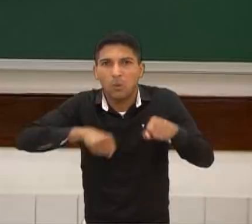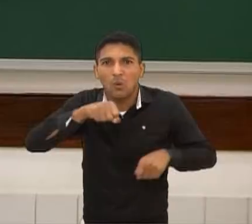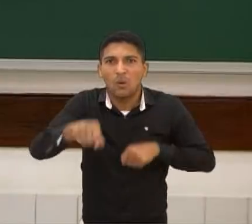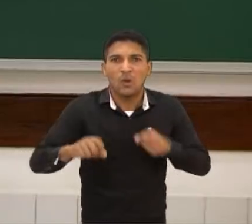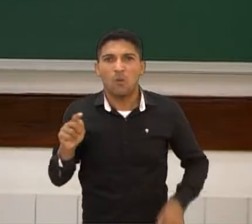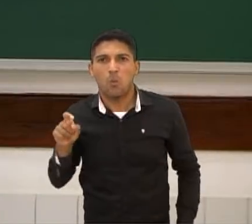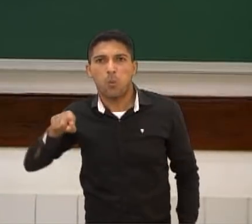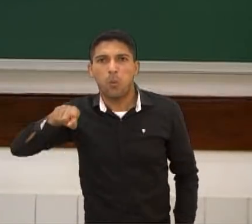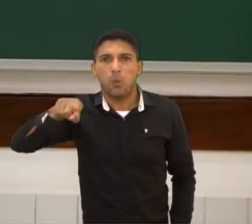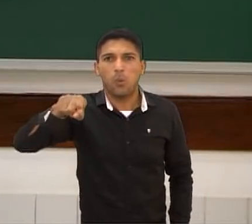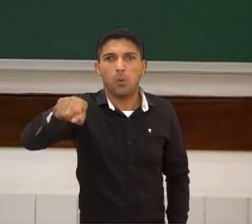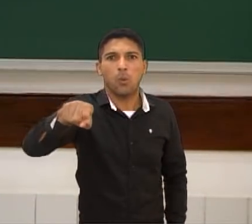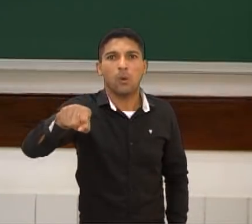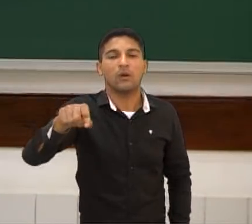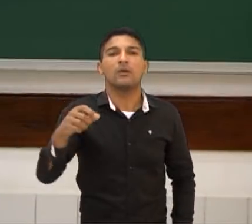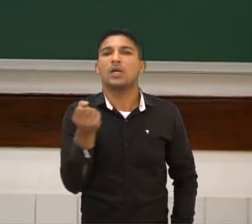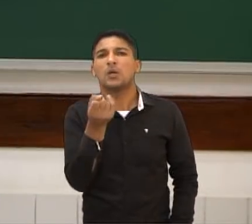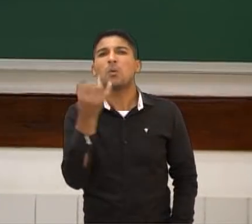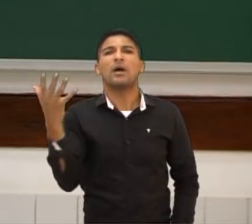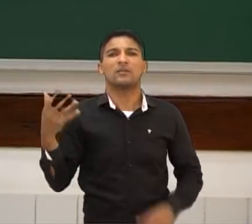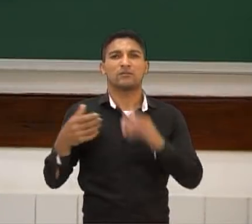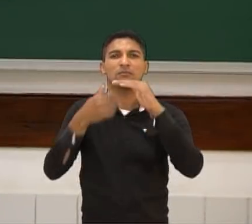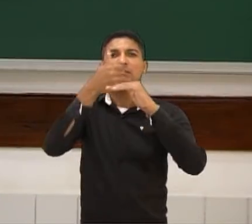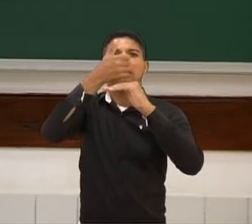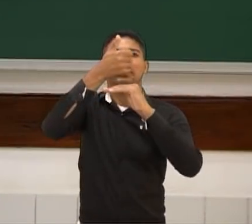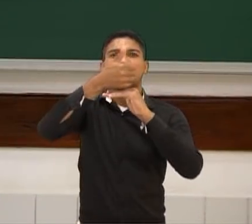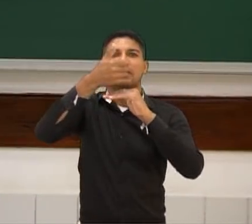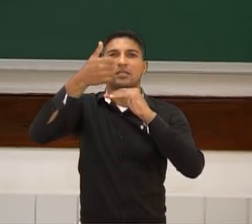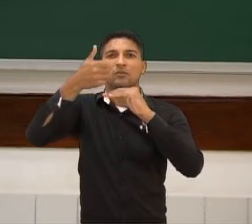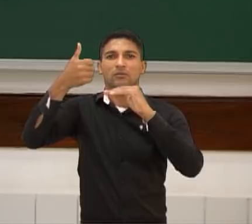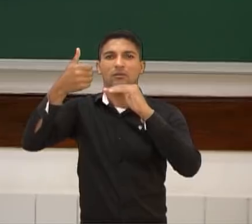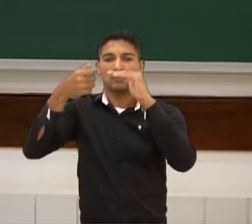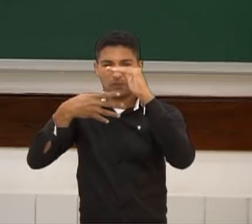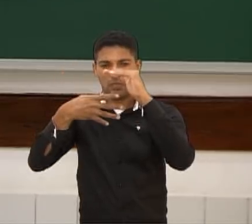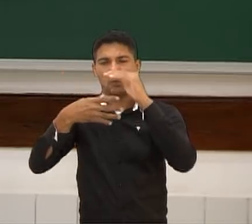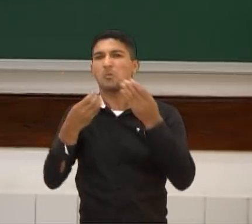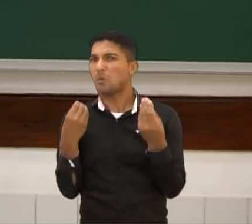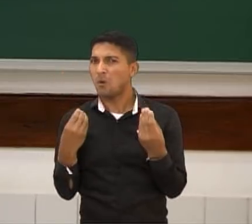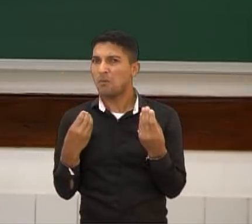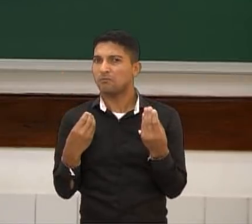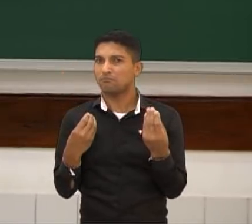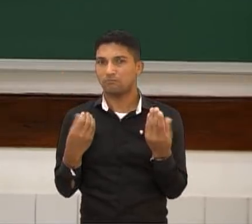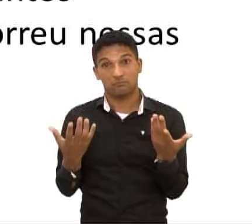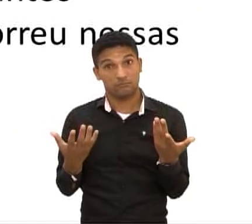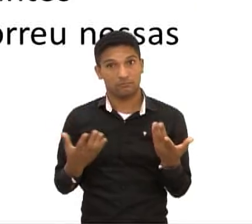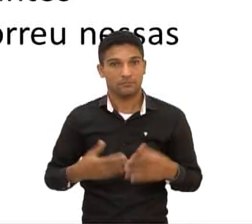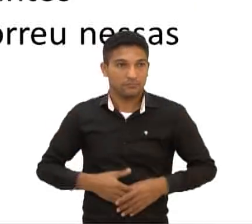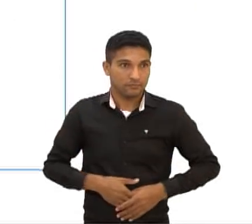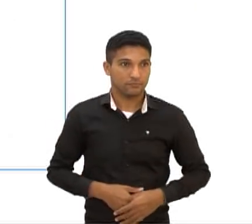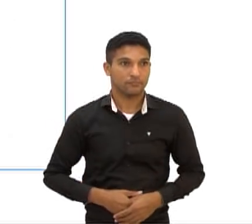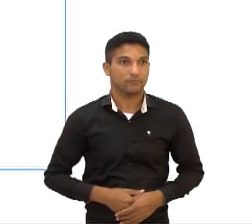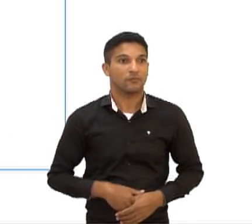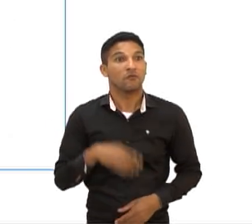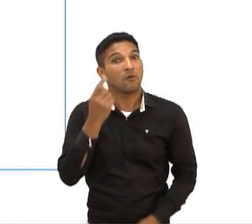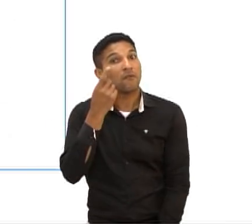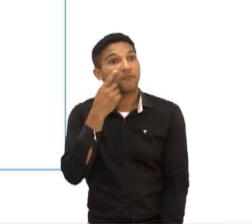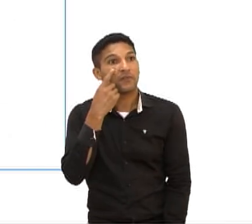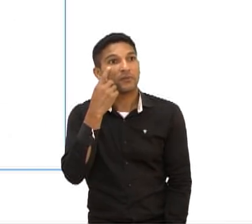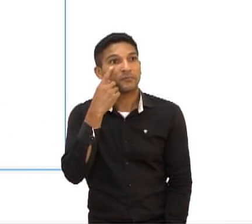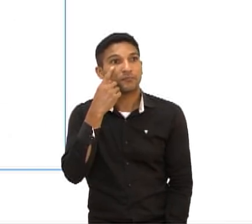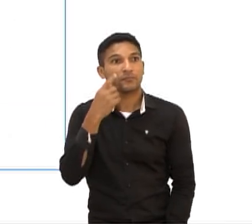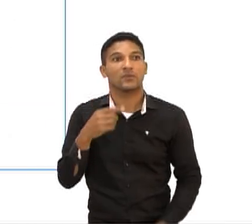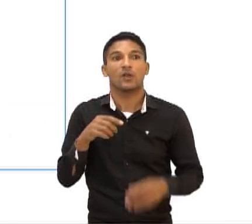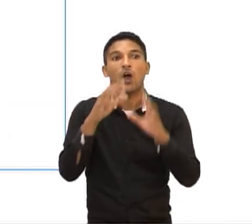Então, voltando aqui, no próximo slide, a professora colocou para vocês como que fica essa divisão. Vamos verificar? Então, aqui, ó.